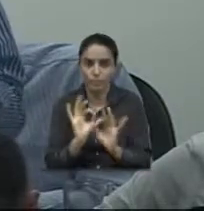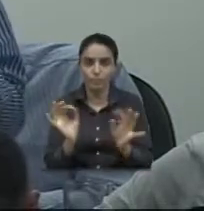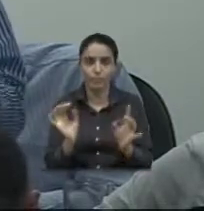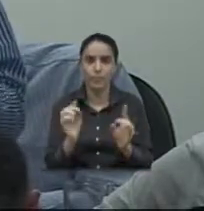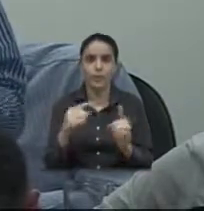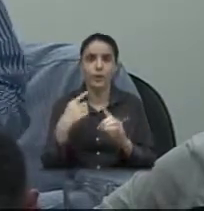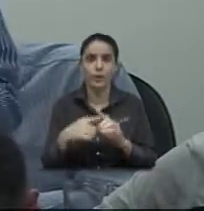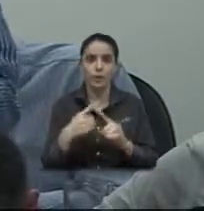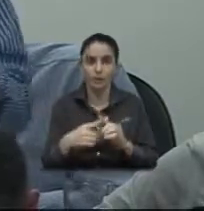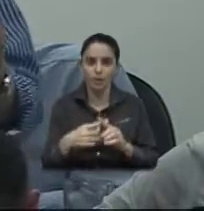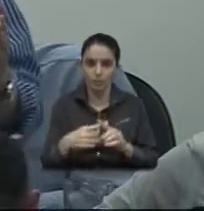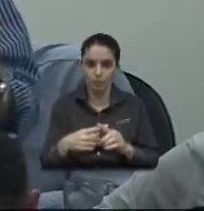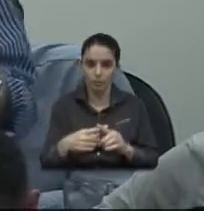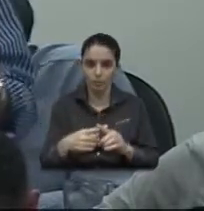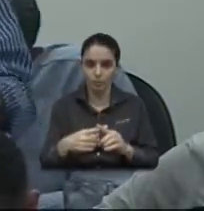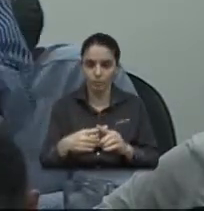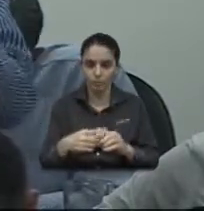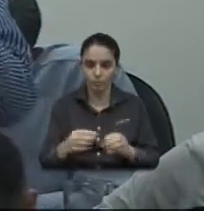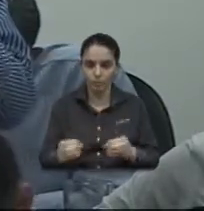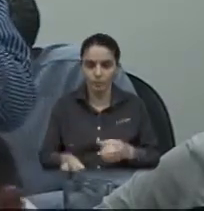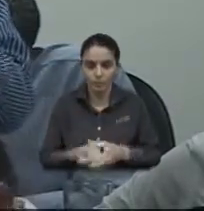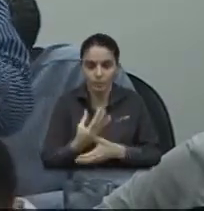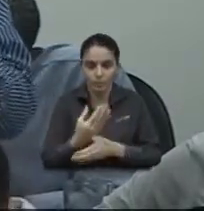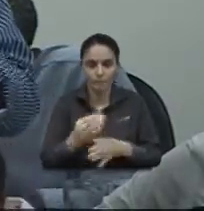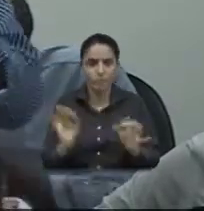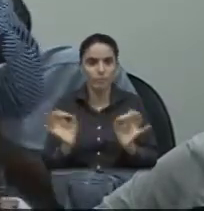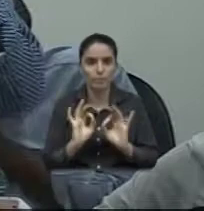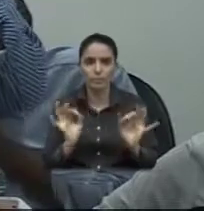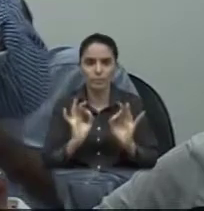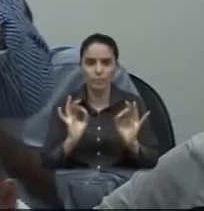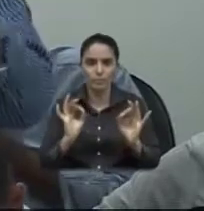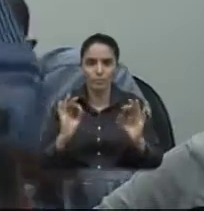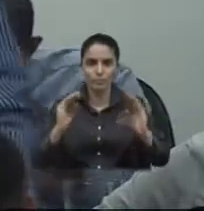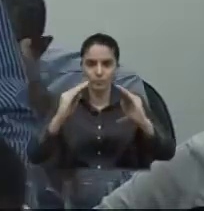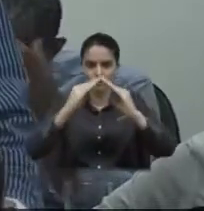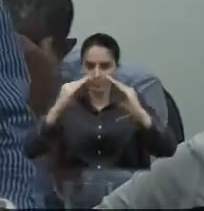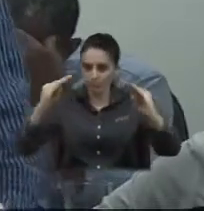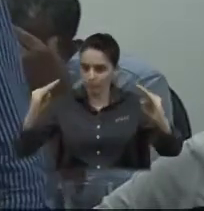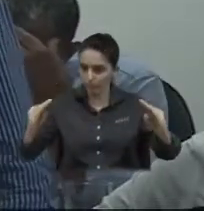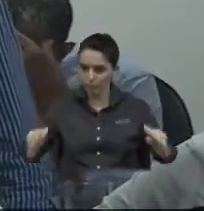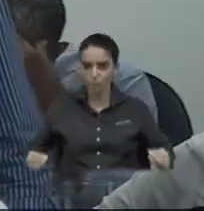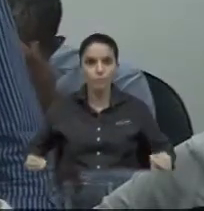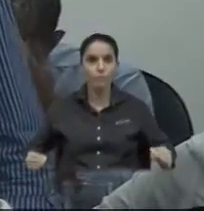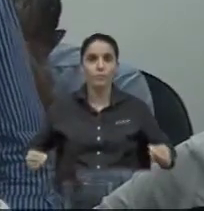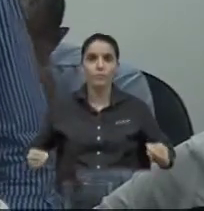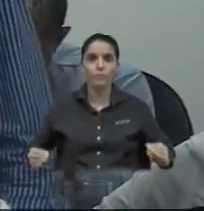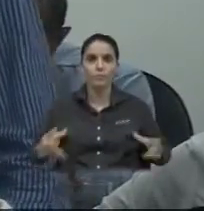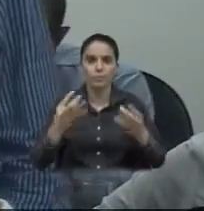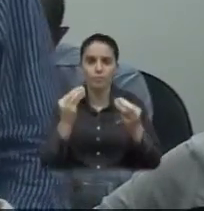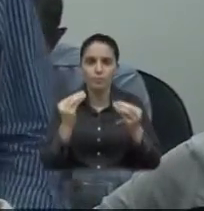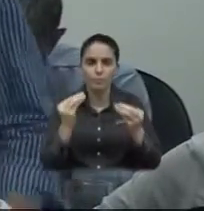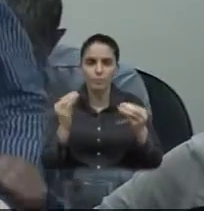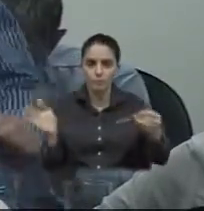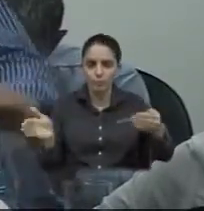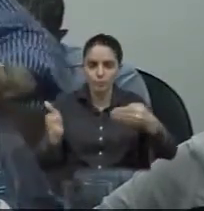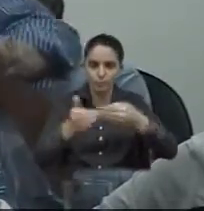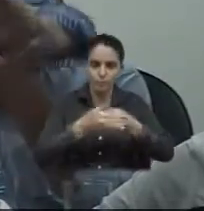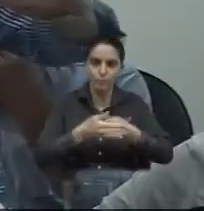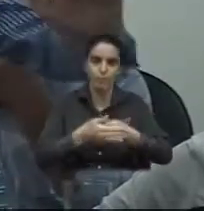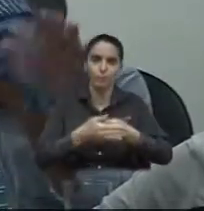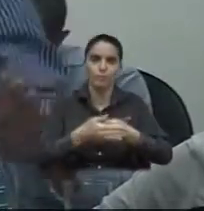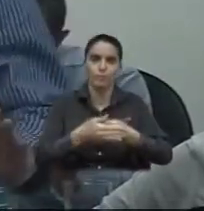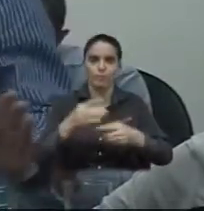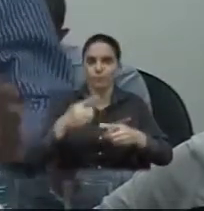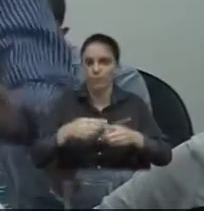de zoneamento não deixa você montar nada. Barracão é o que tem de monte nessa cidade, fechado. Porque você chega lá, porque aqui